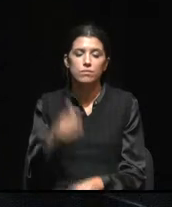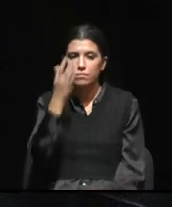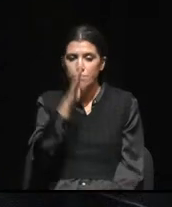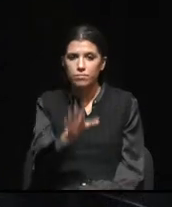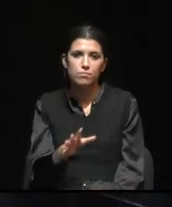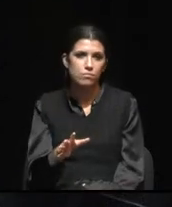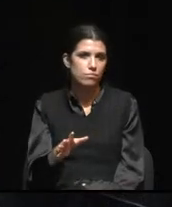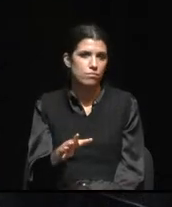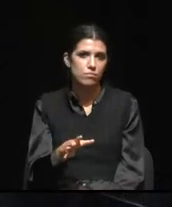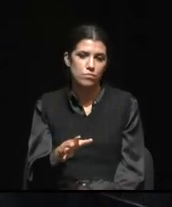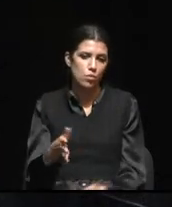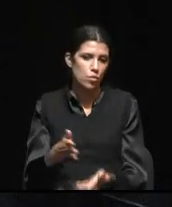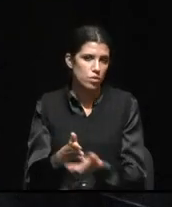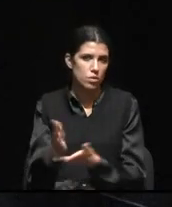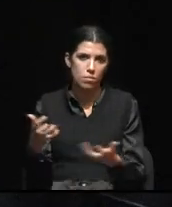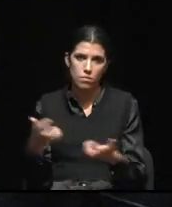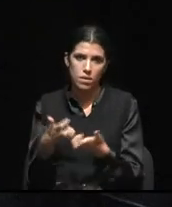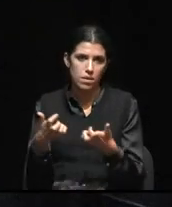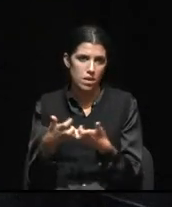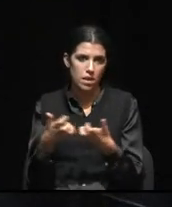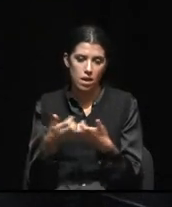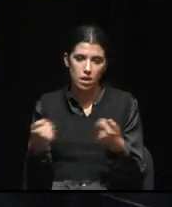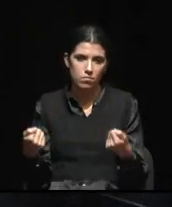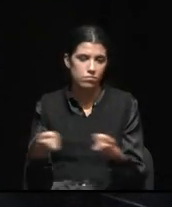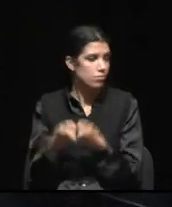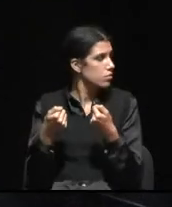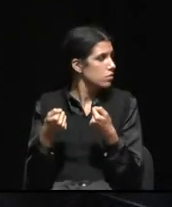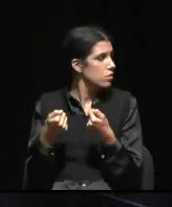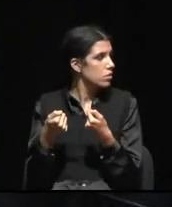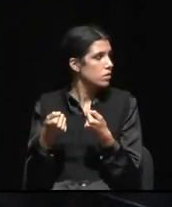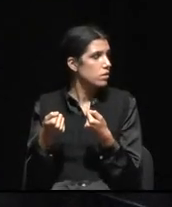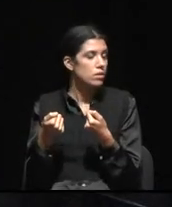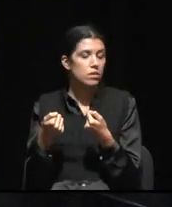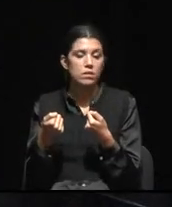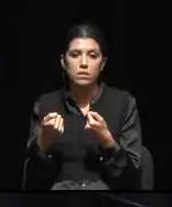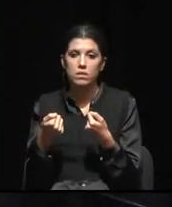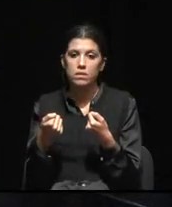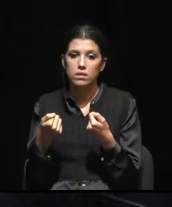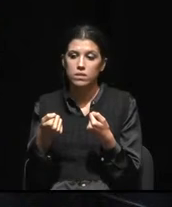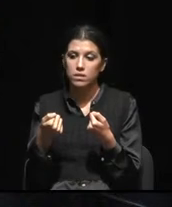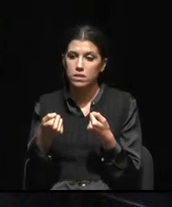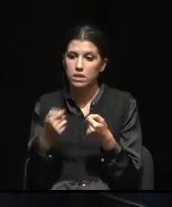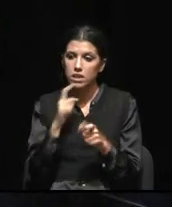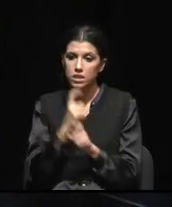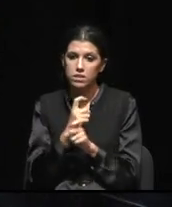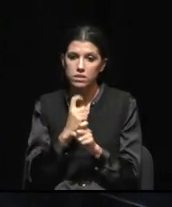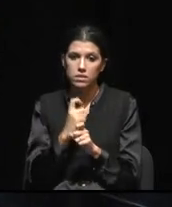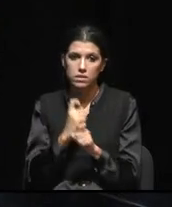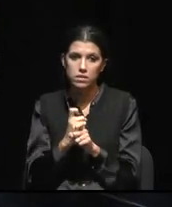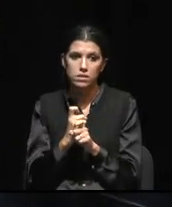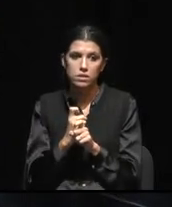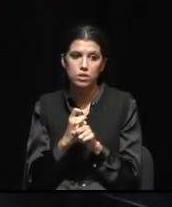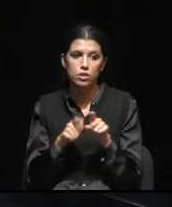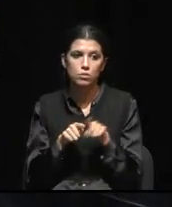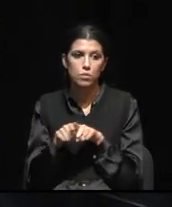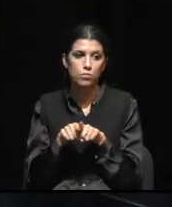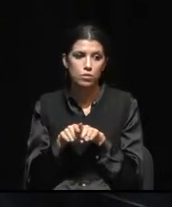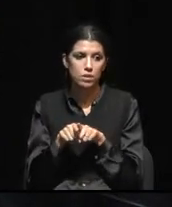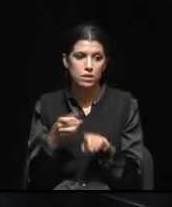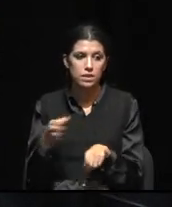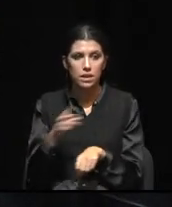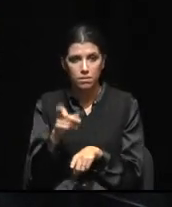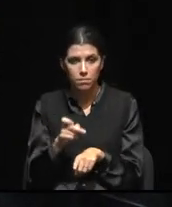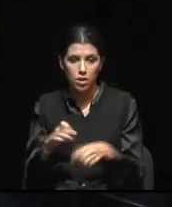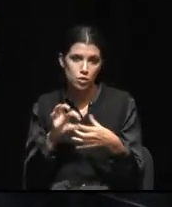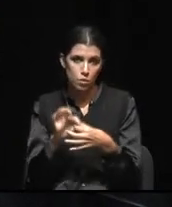a política de instigação e prolongamento da confrontação e da guerra e que exige uma política de paz e cooperação